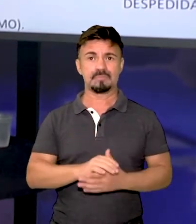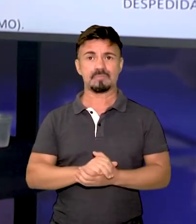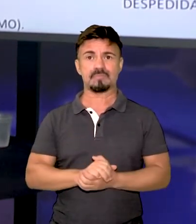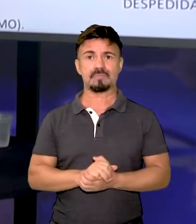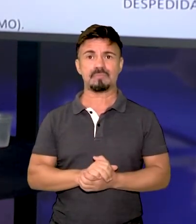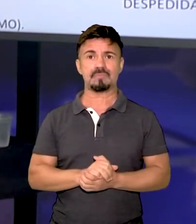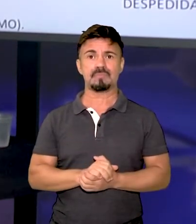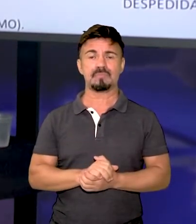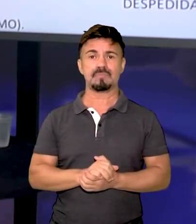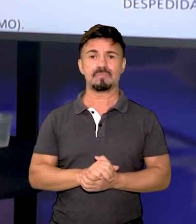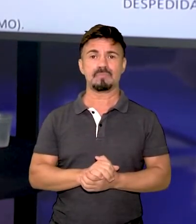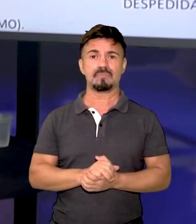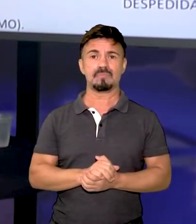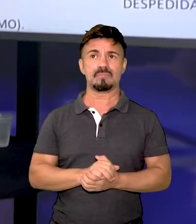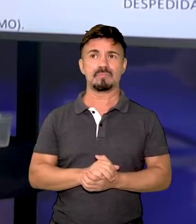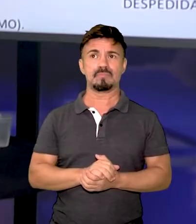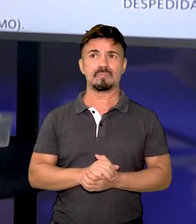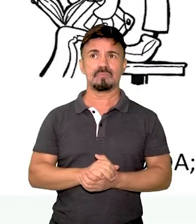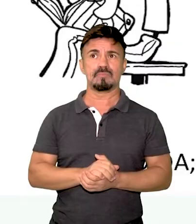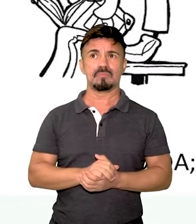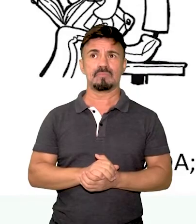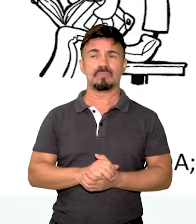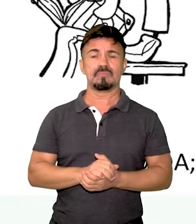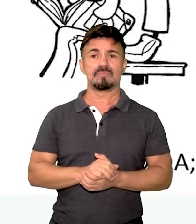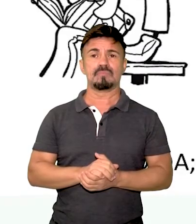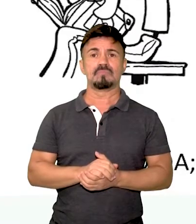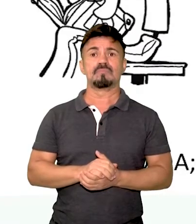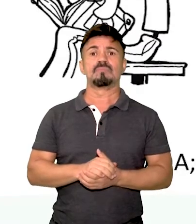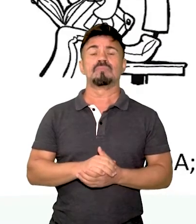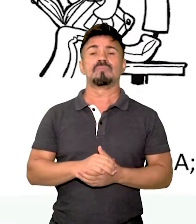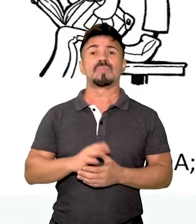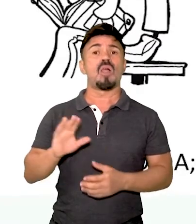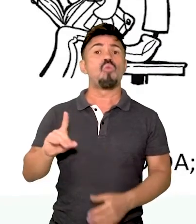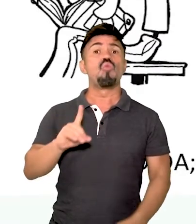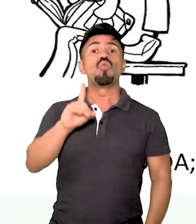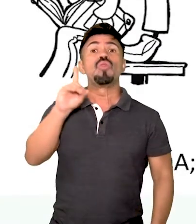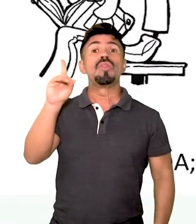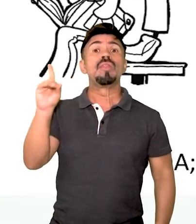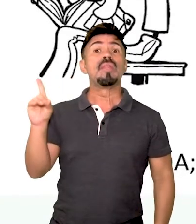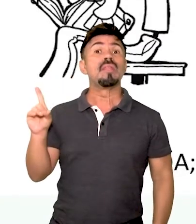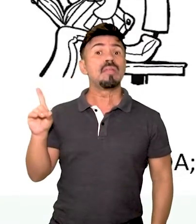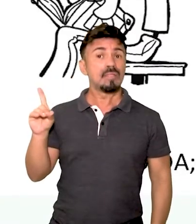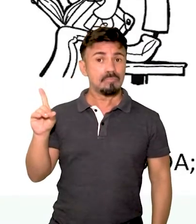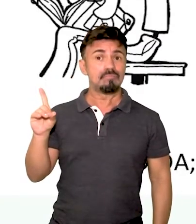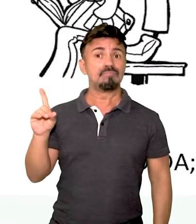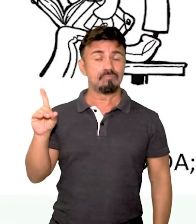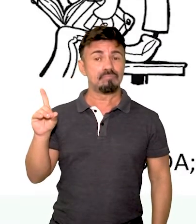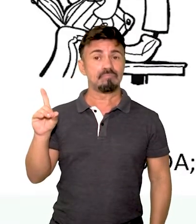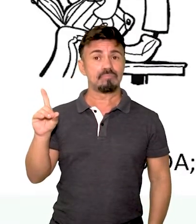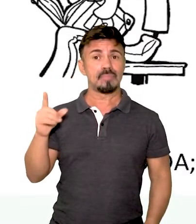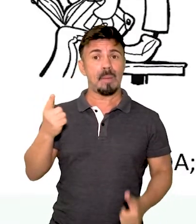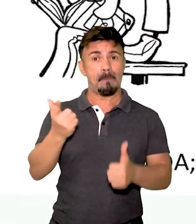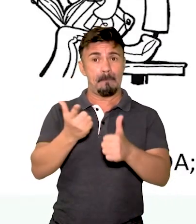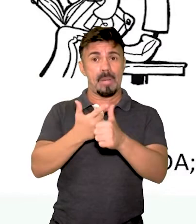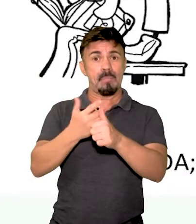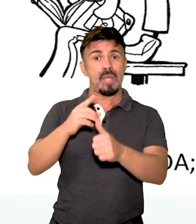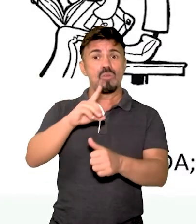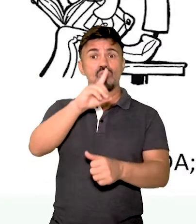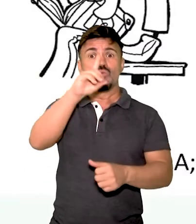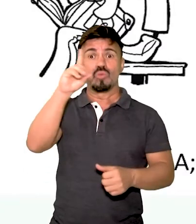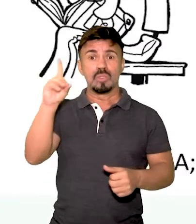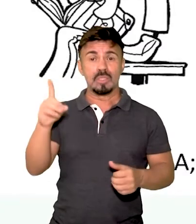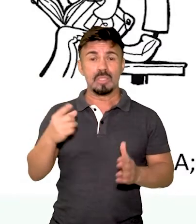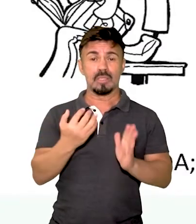Quem escreve pode tornar seu interesse, ao público. A data no início, Coloca logo a data no início. Os dois